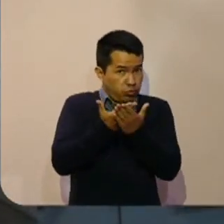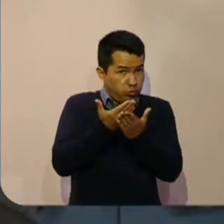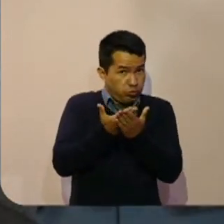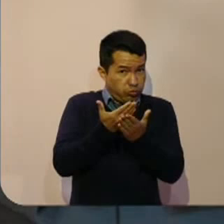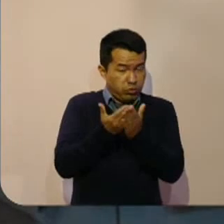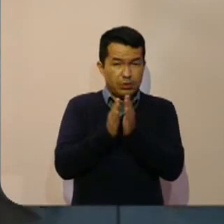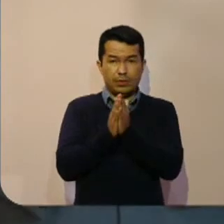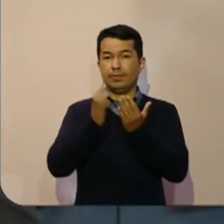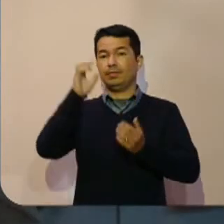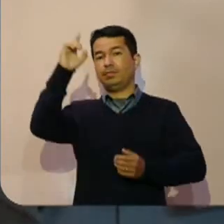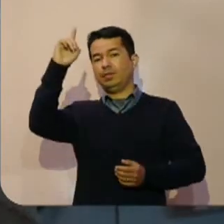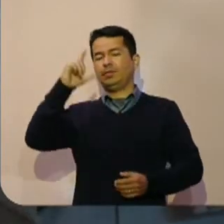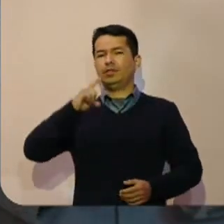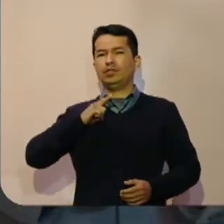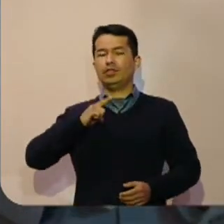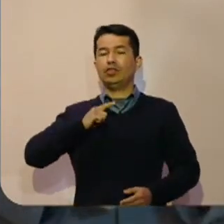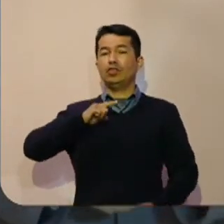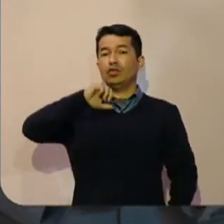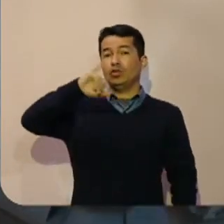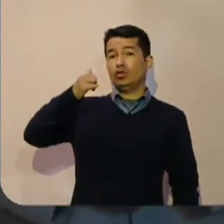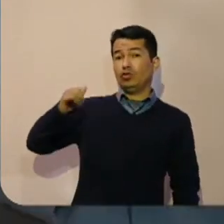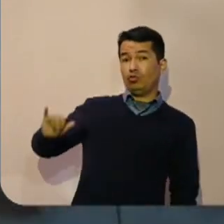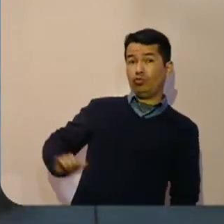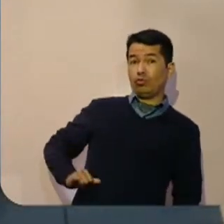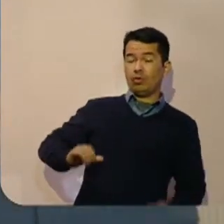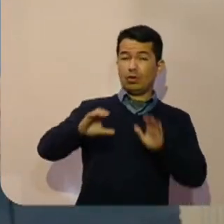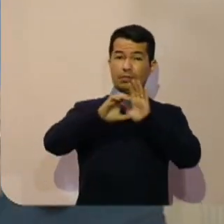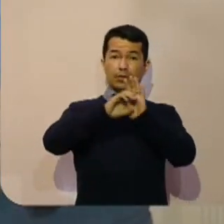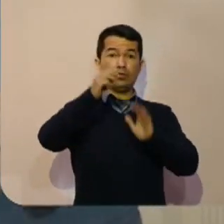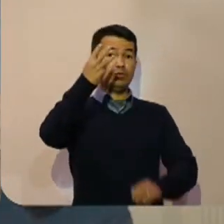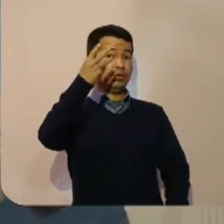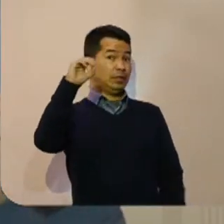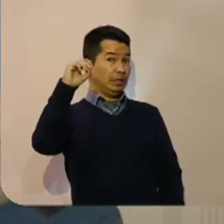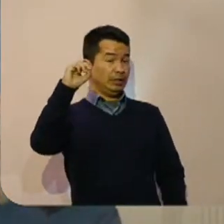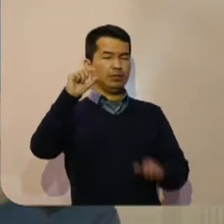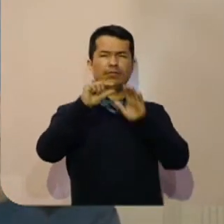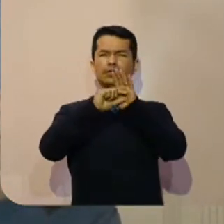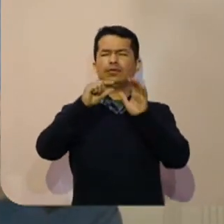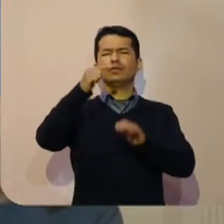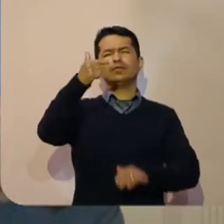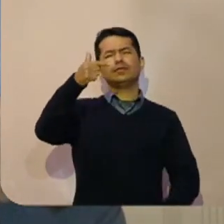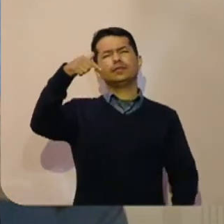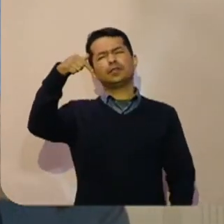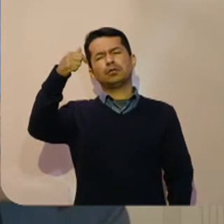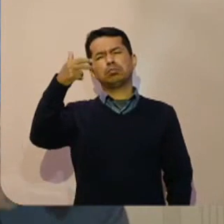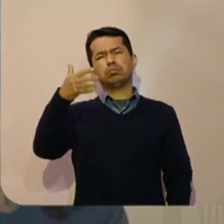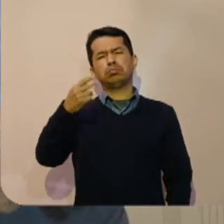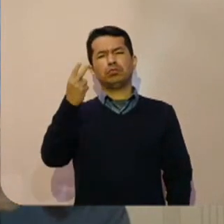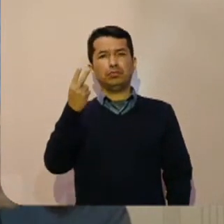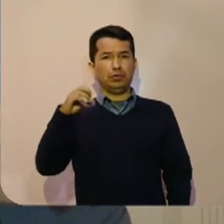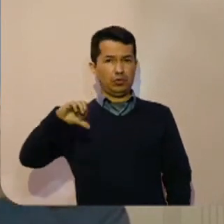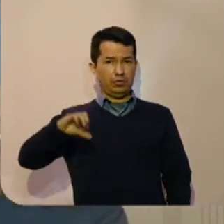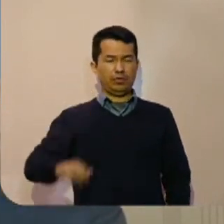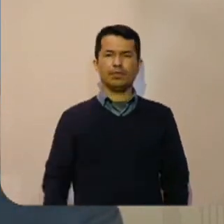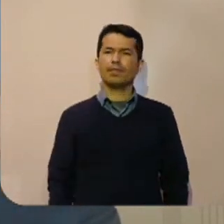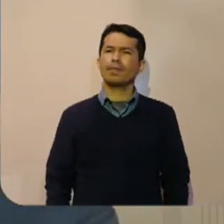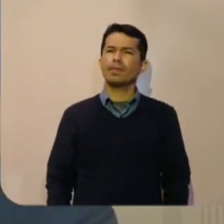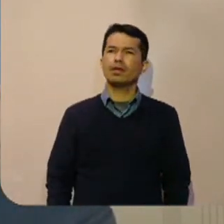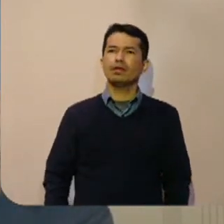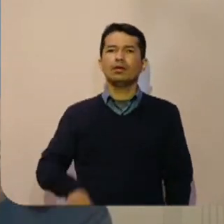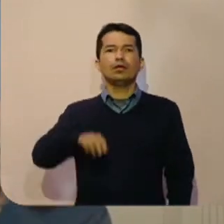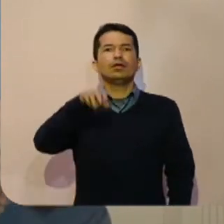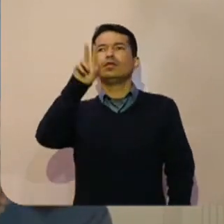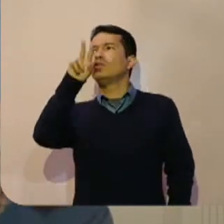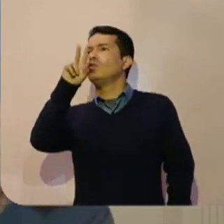versículos 27, 28 e 29, onde a palavra de Deus diz assim: Nunca para a